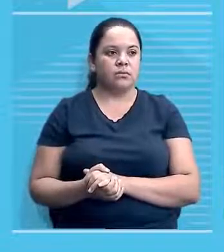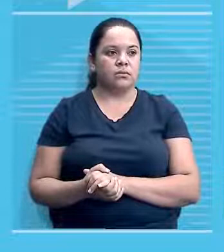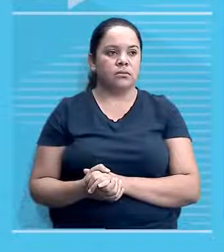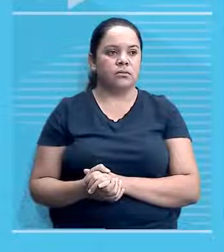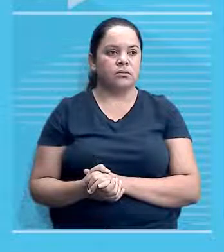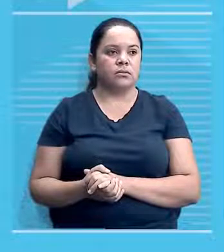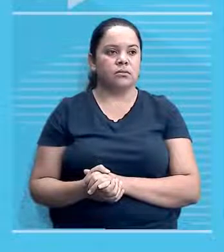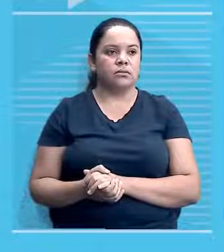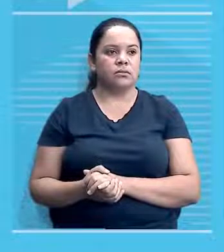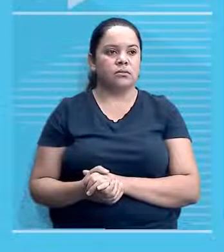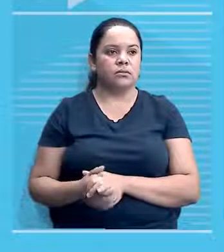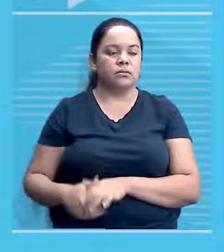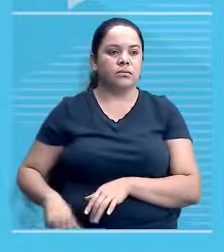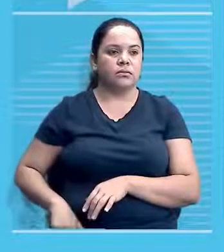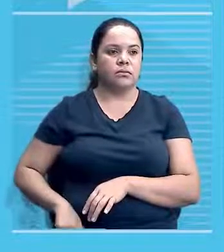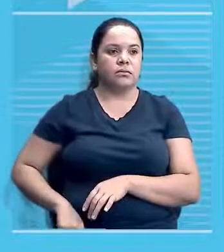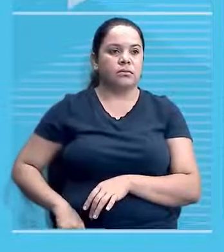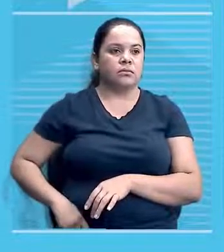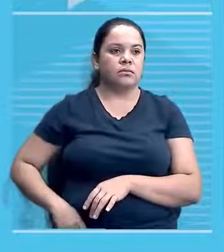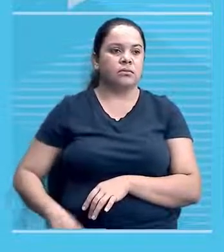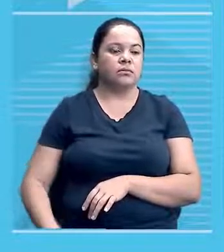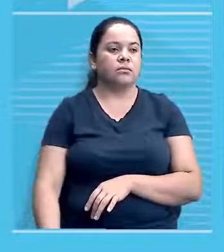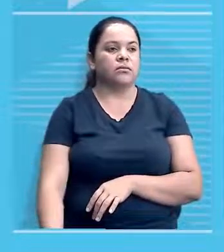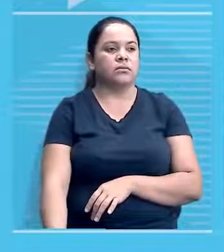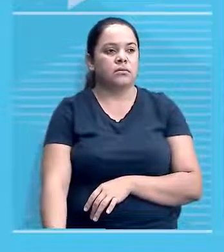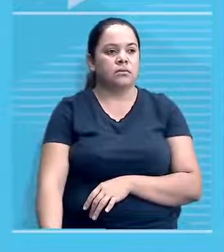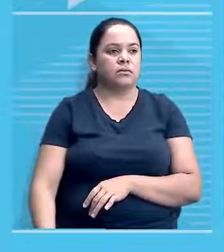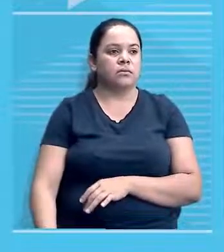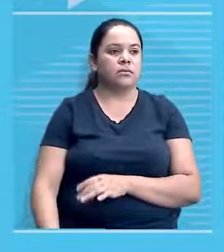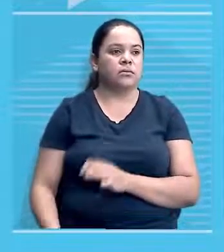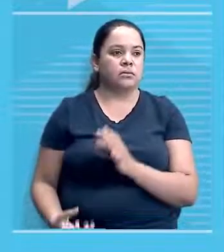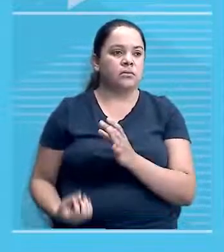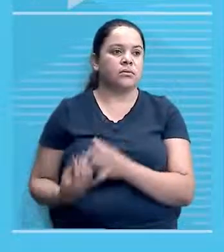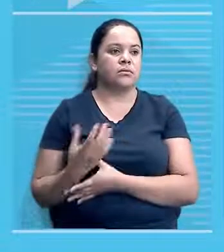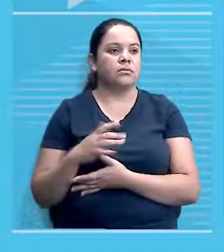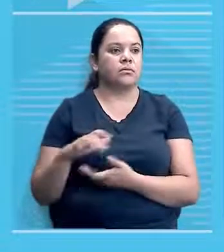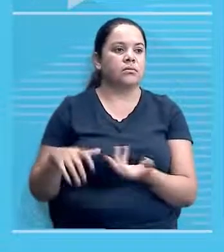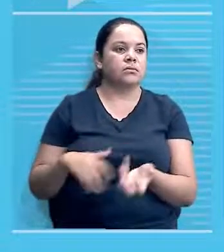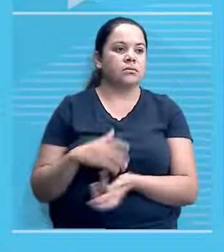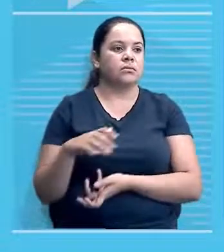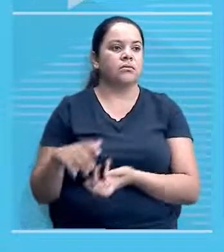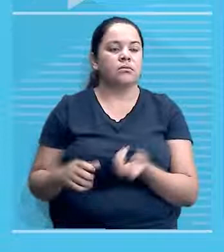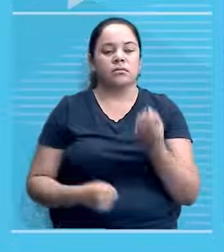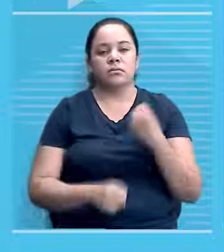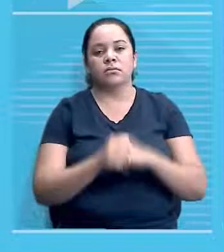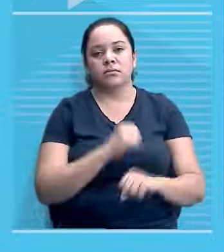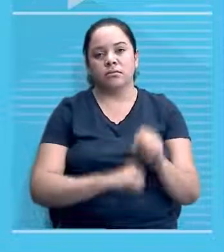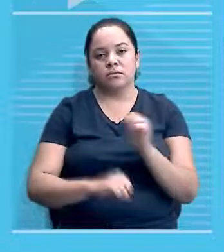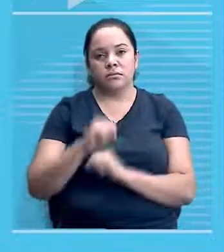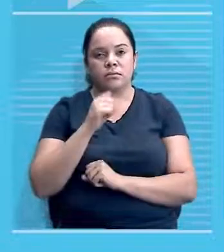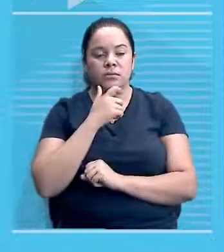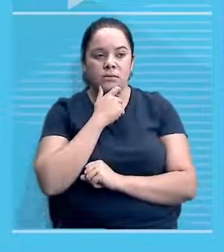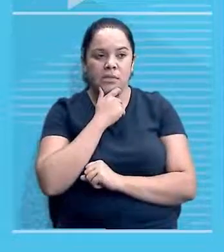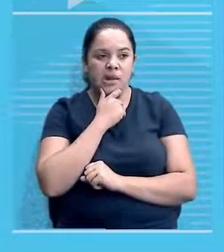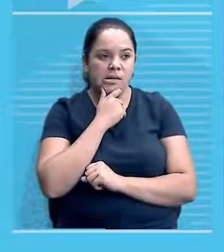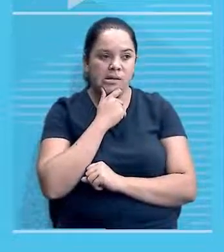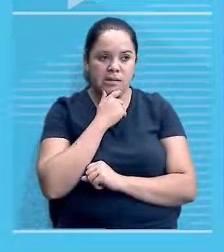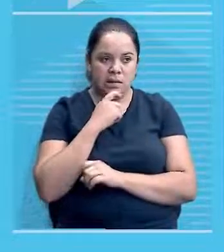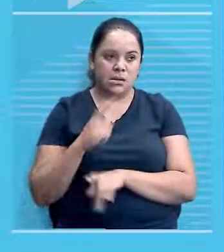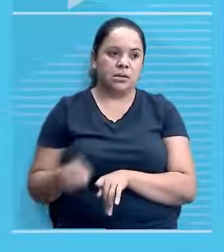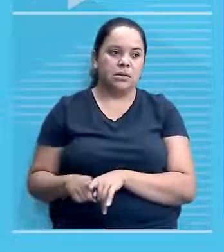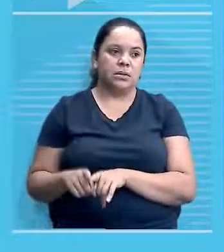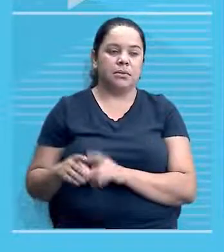o império inglês né a revolução industrial na Inglaterra Explode a revolução